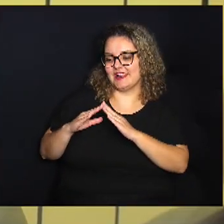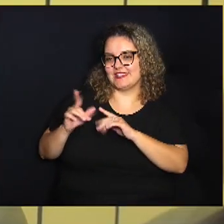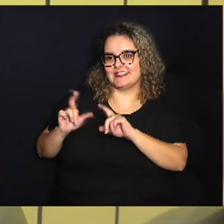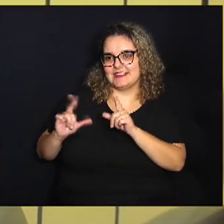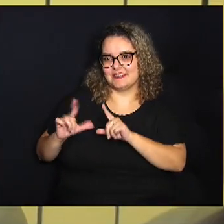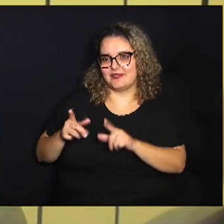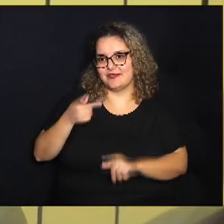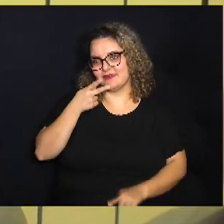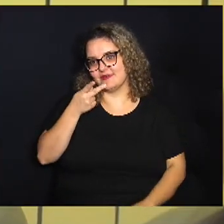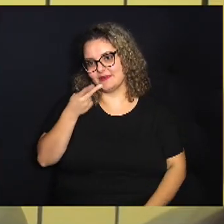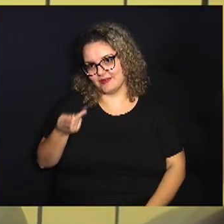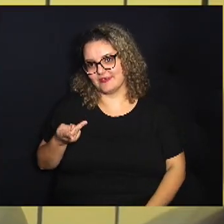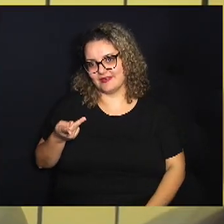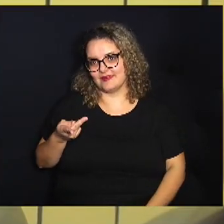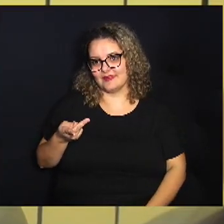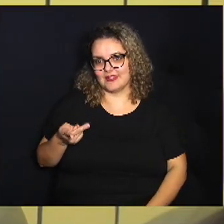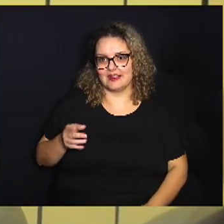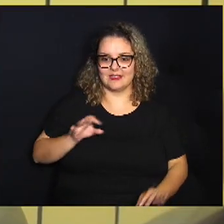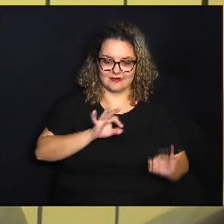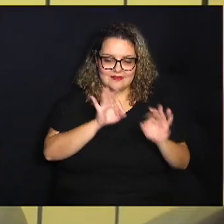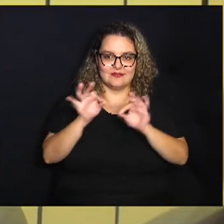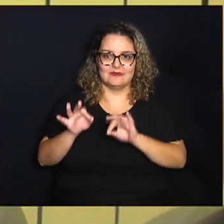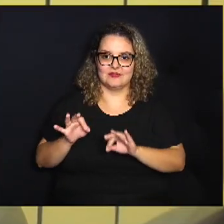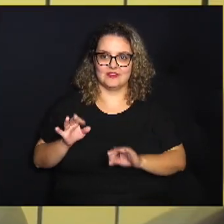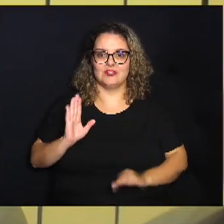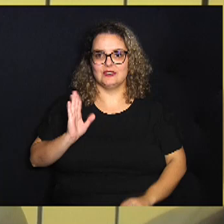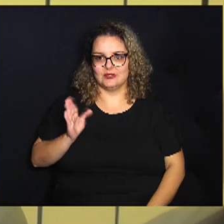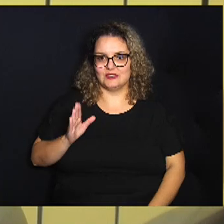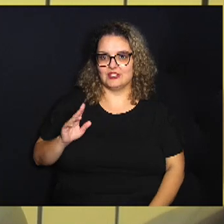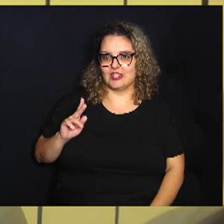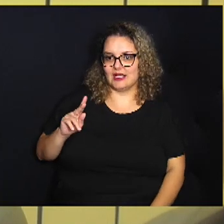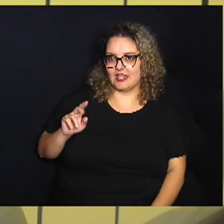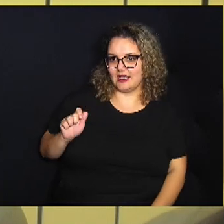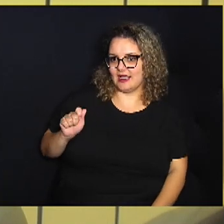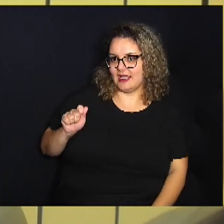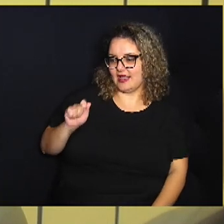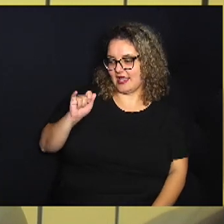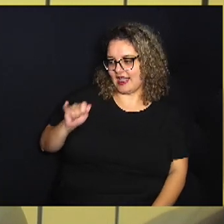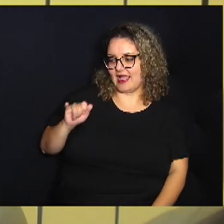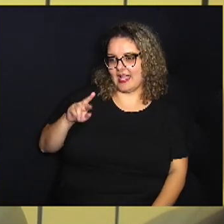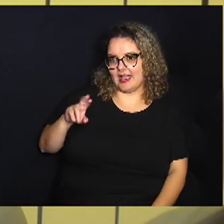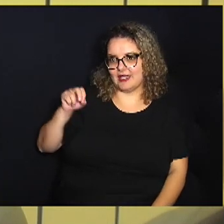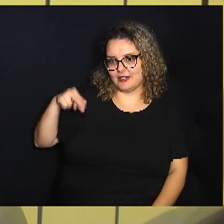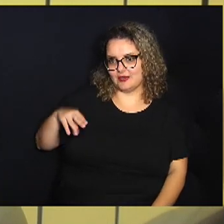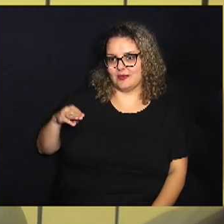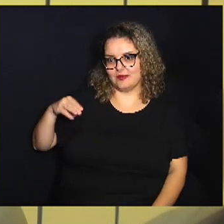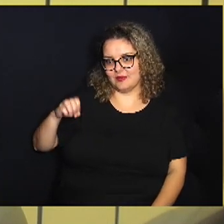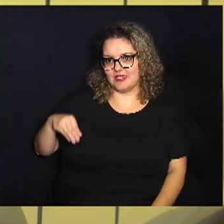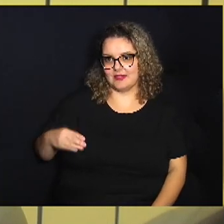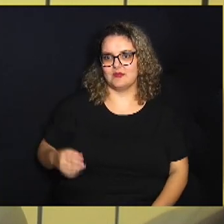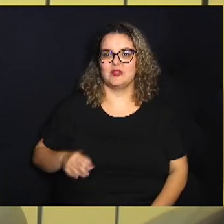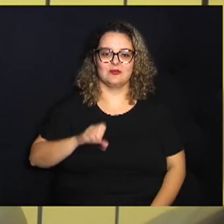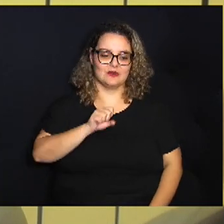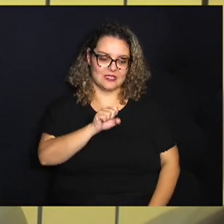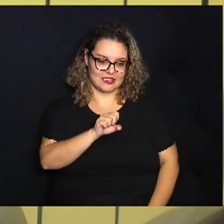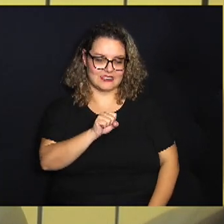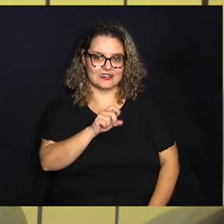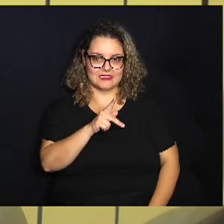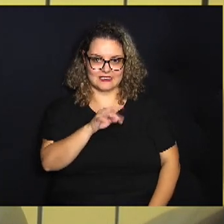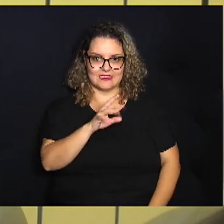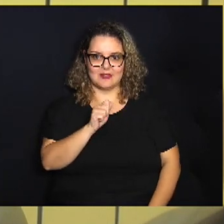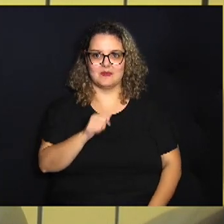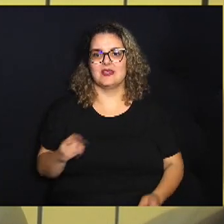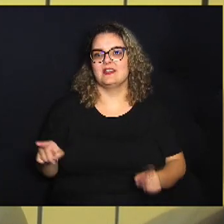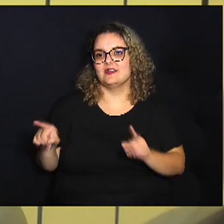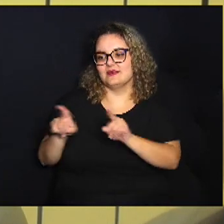e eu comentei 3 provas de Ironman esse ano, pelo Stema, e aí o Stema fez o link com o Casé